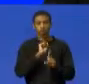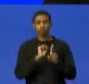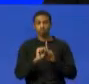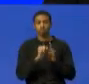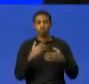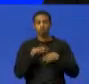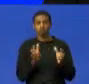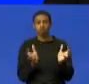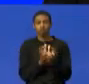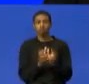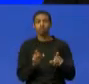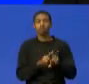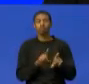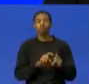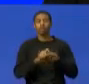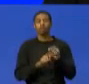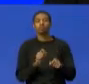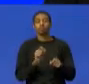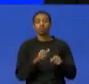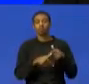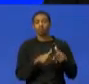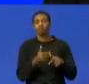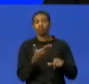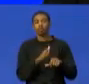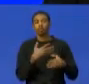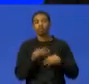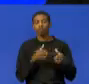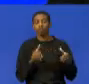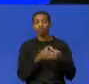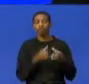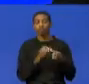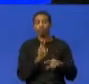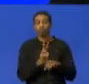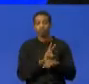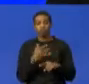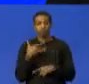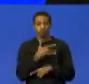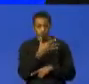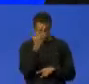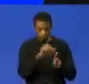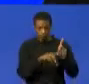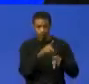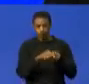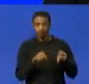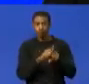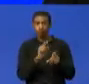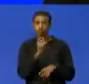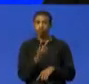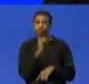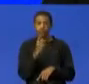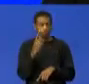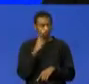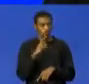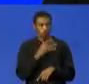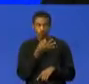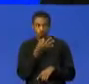né, e que desenvolvia ações de base comunitária no cuidado à saúde das pessoas. Então, essas duas